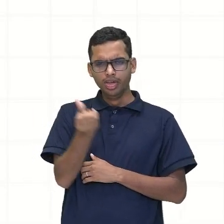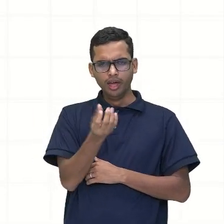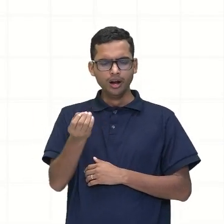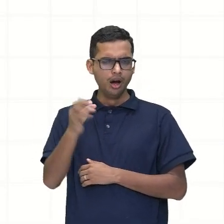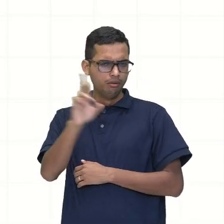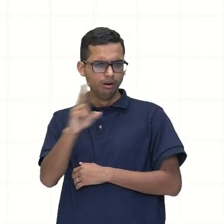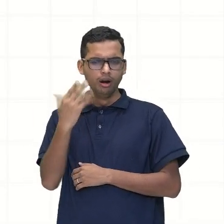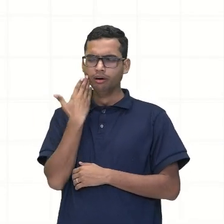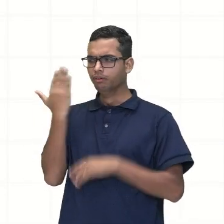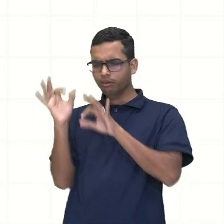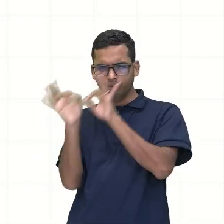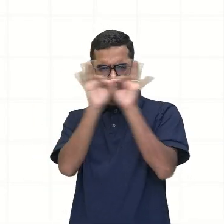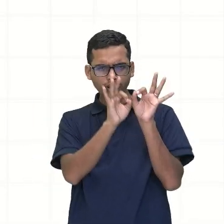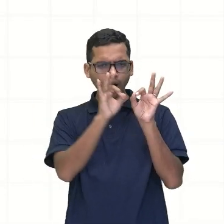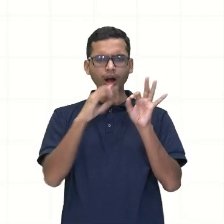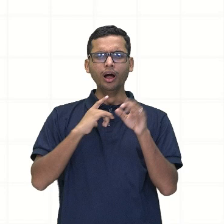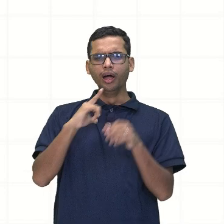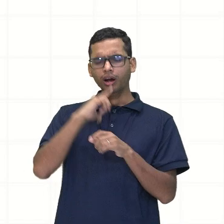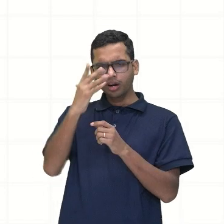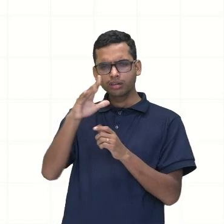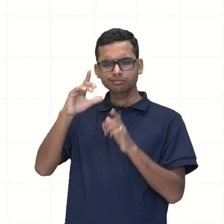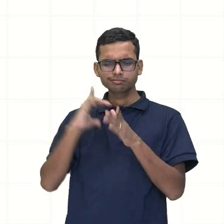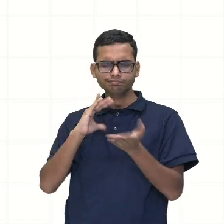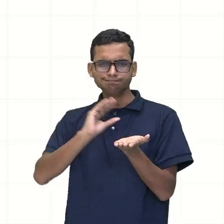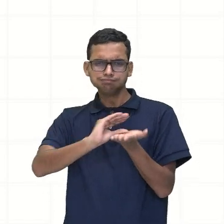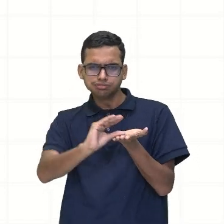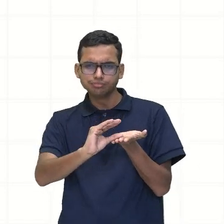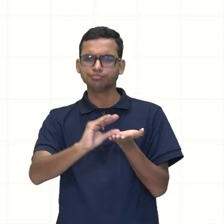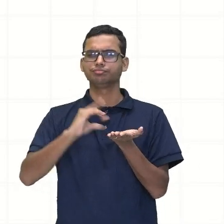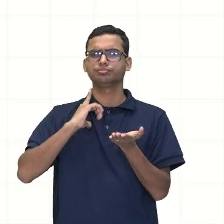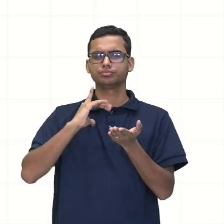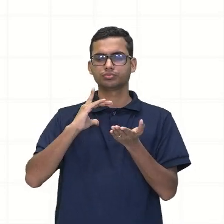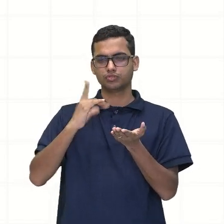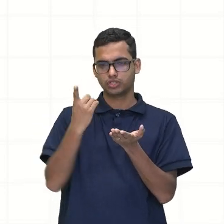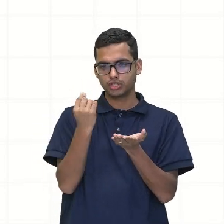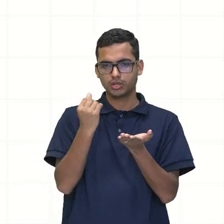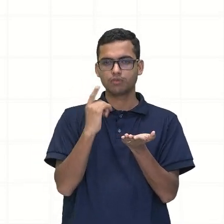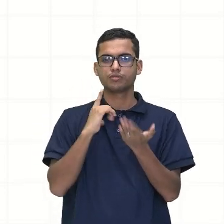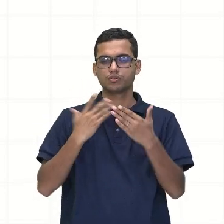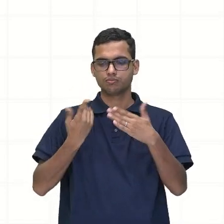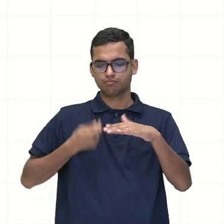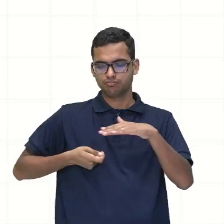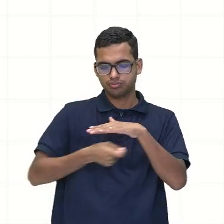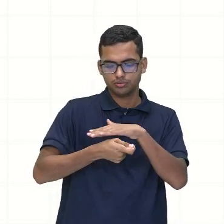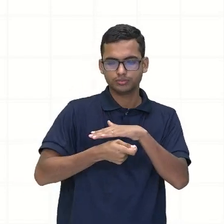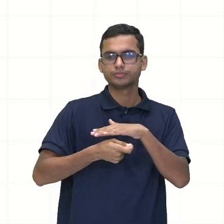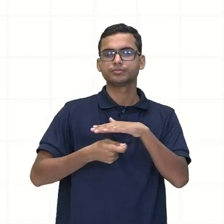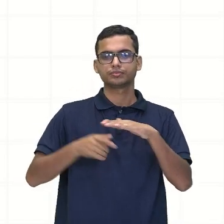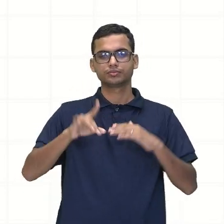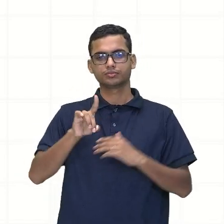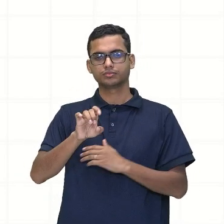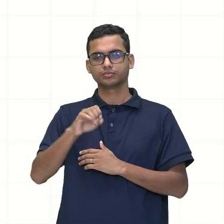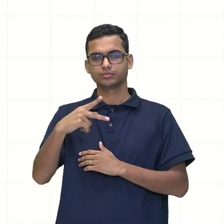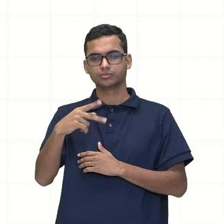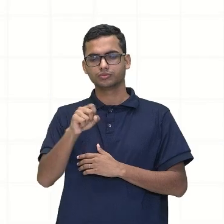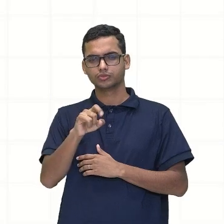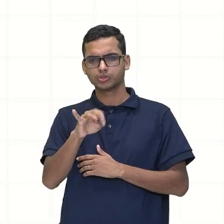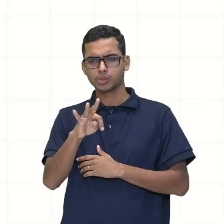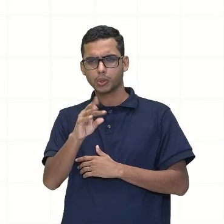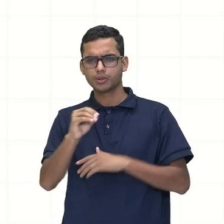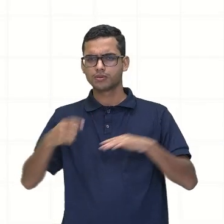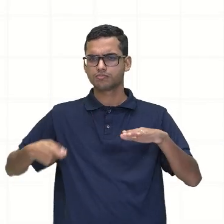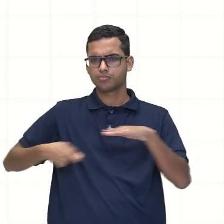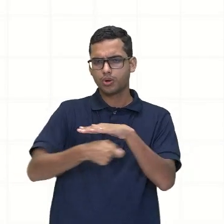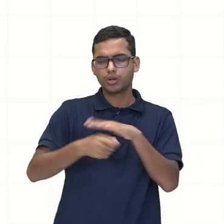R$60. Houve um depósito, tá? Então, se houve um depósito,